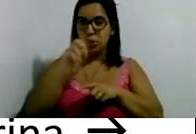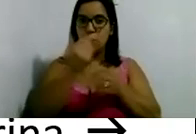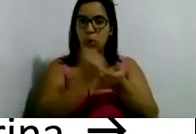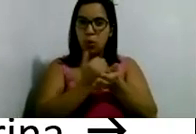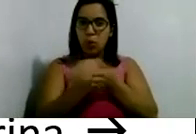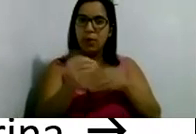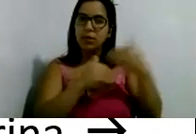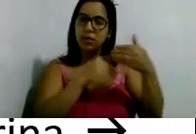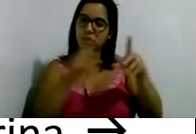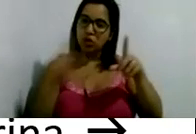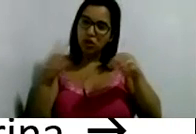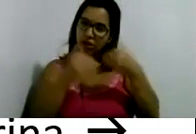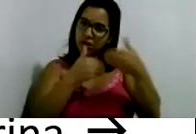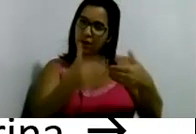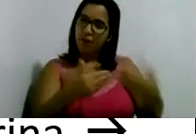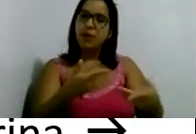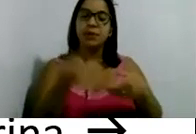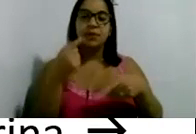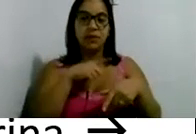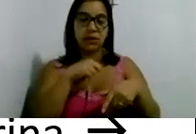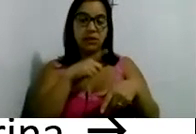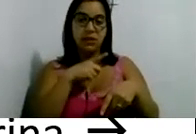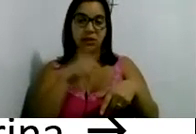aqui. Então, aqui a gente tem